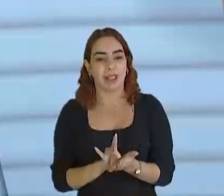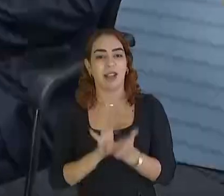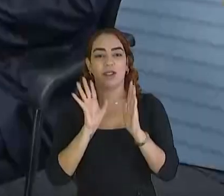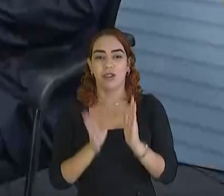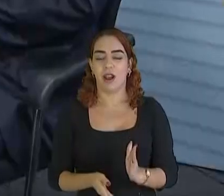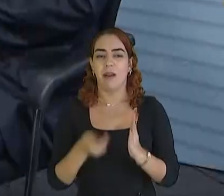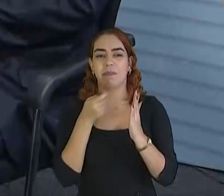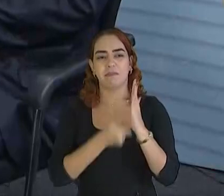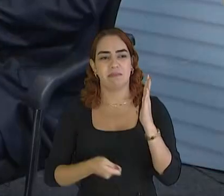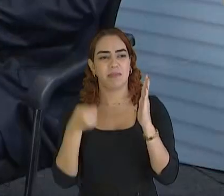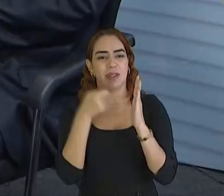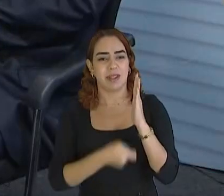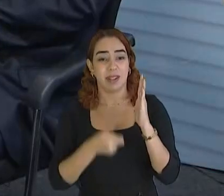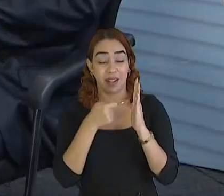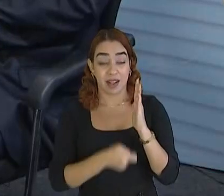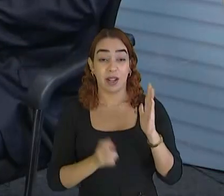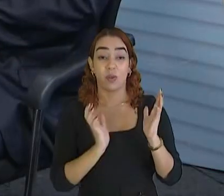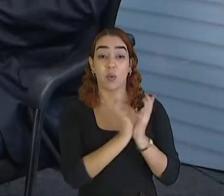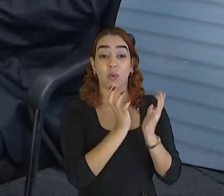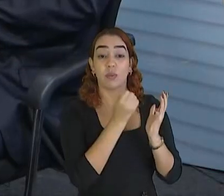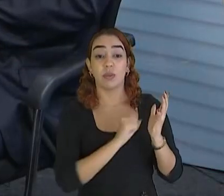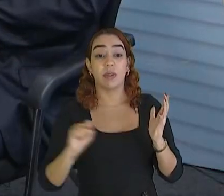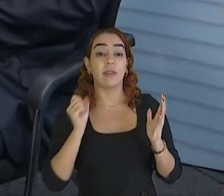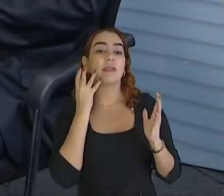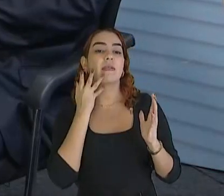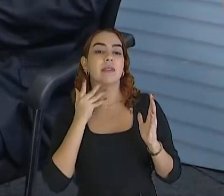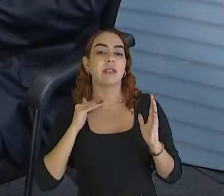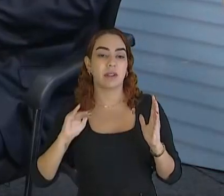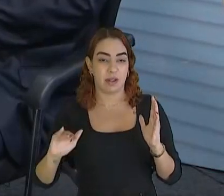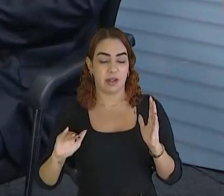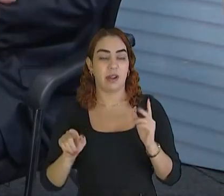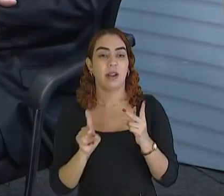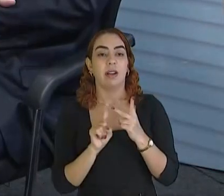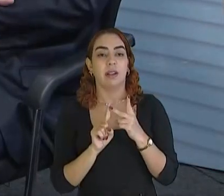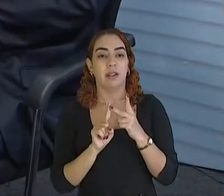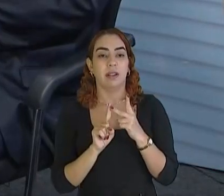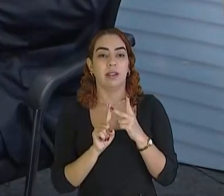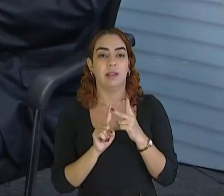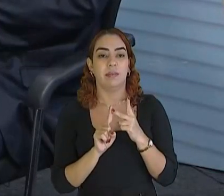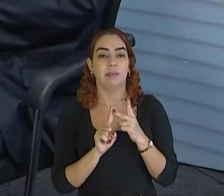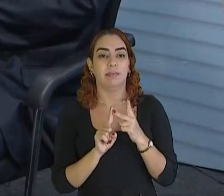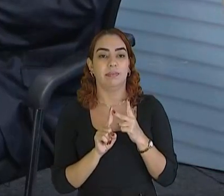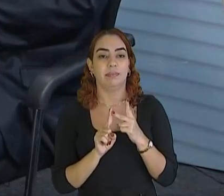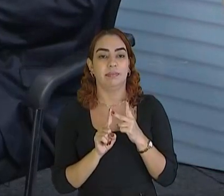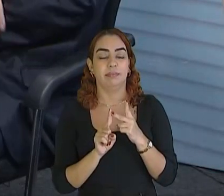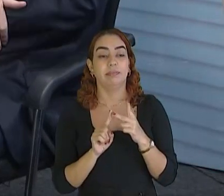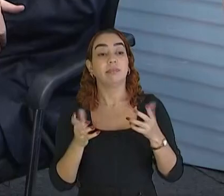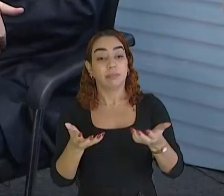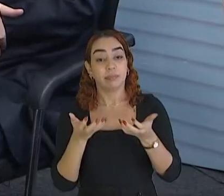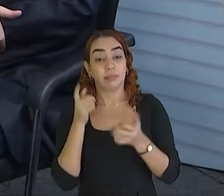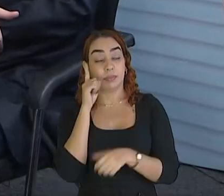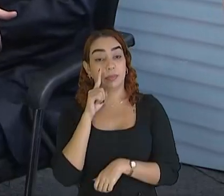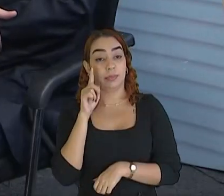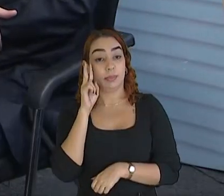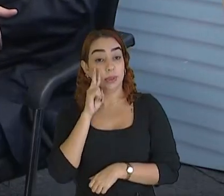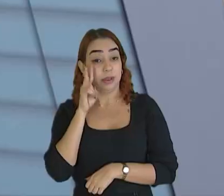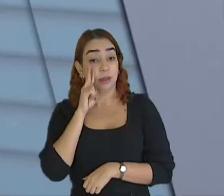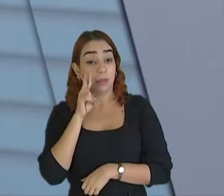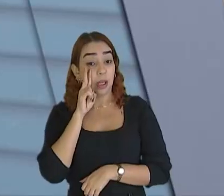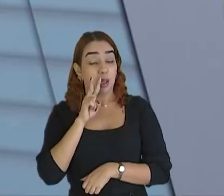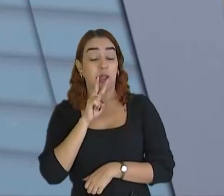militância, Centro de Defesa da Criança e do Adolescente, o SEDEC, Associação Nacional do Centro de Defesa, e eu quero aqui me associar às palavras do deputado